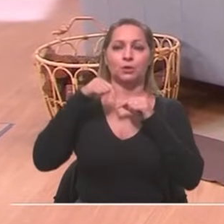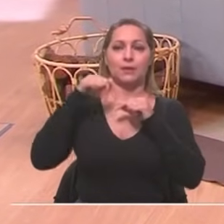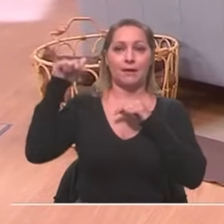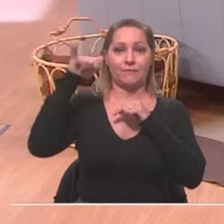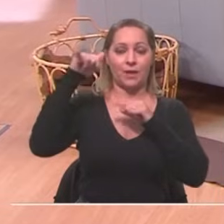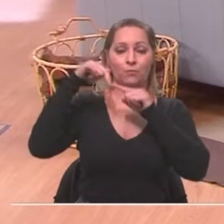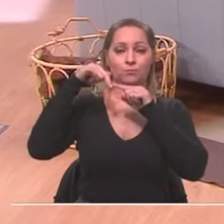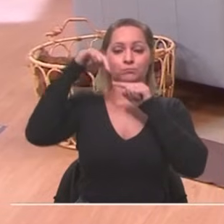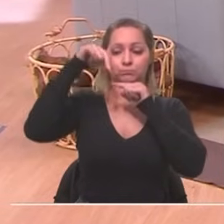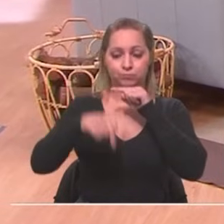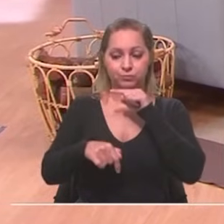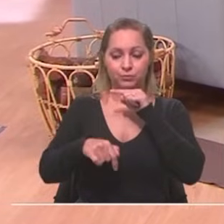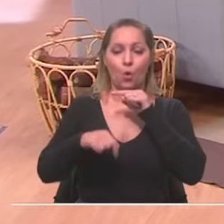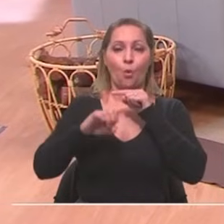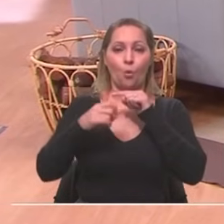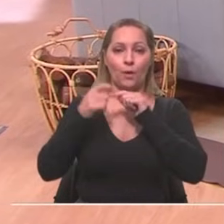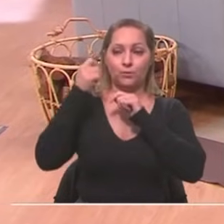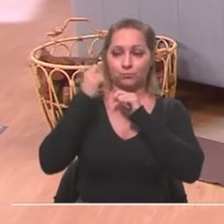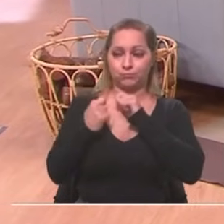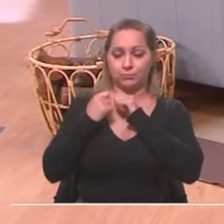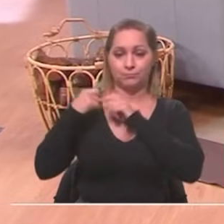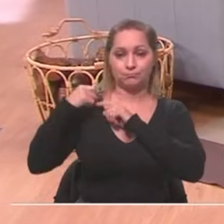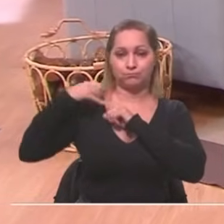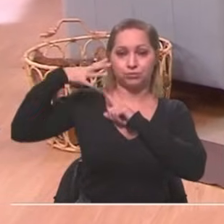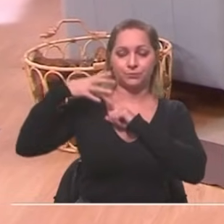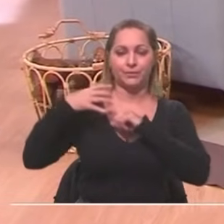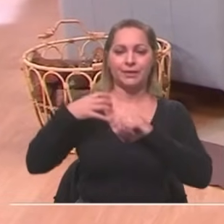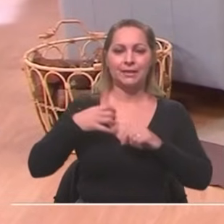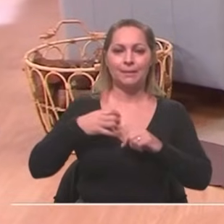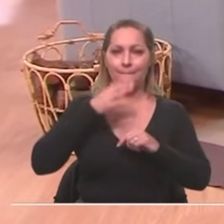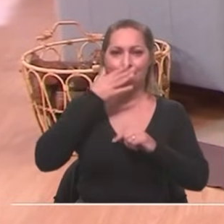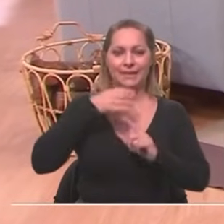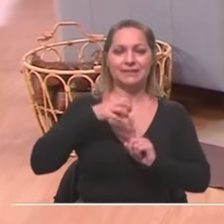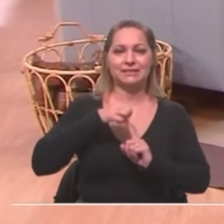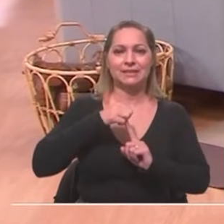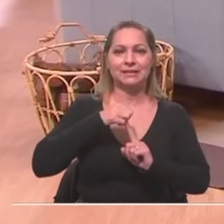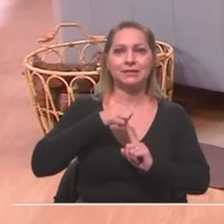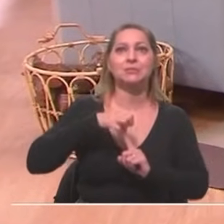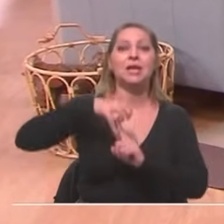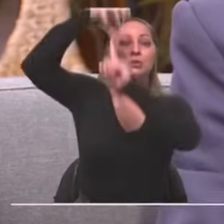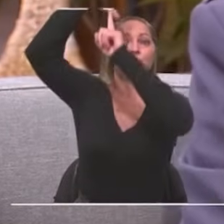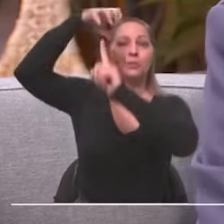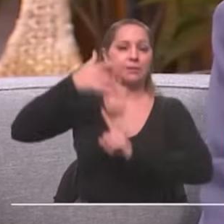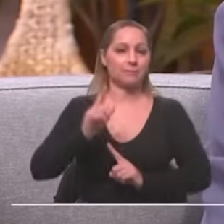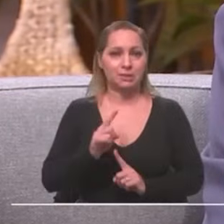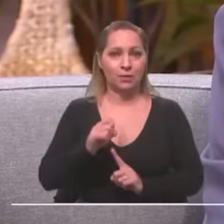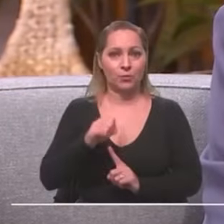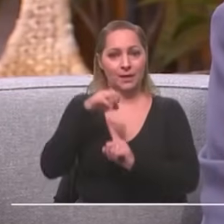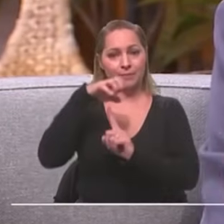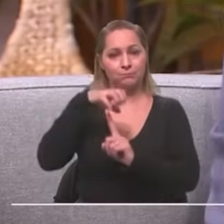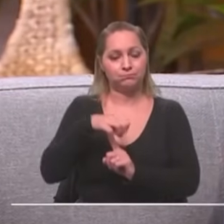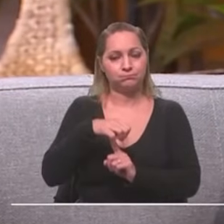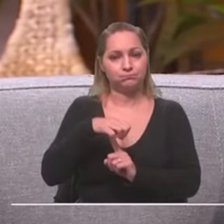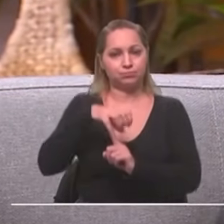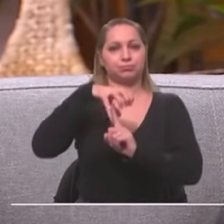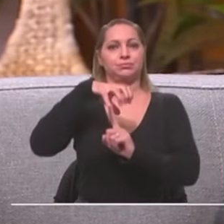sim. Dá inclusive uma sensação de que estamos a subir, a mas subir, não estamos. E não estamos. Mas não estamos. É simplesmente a desaceleração e a travagem. É só isso. Senhor